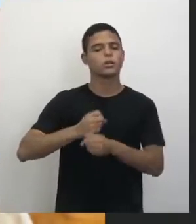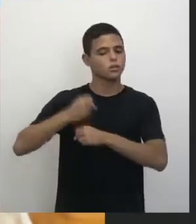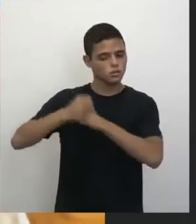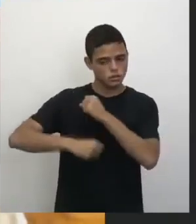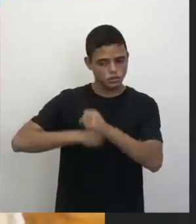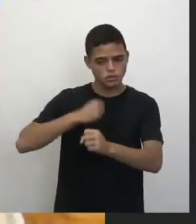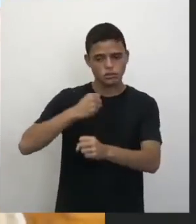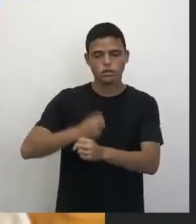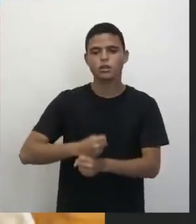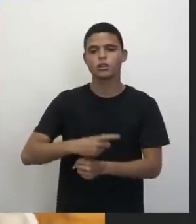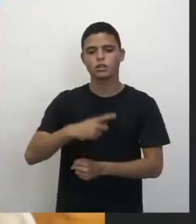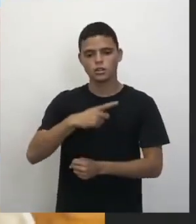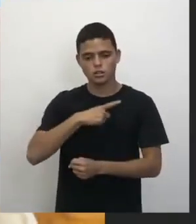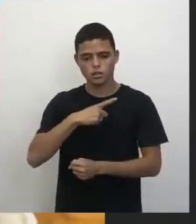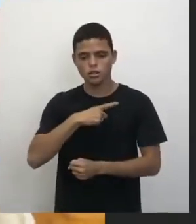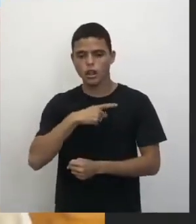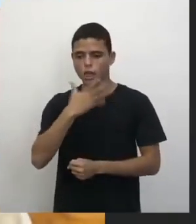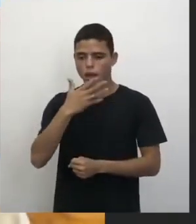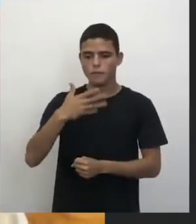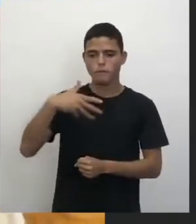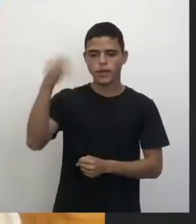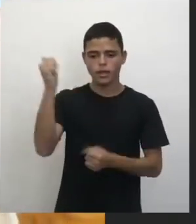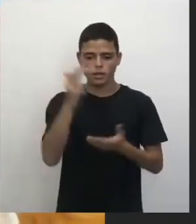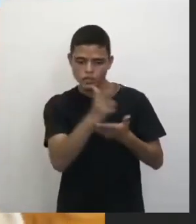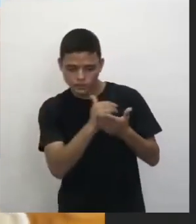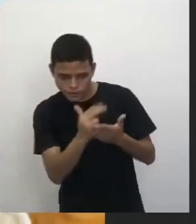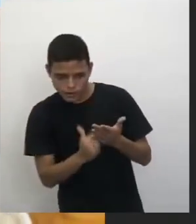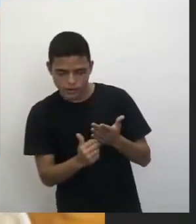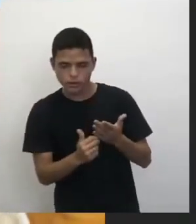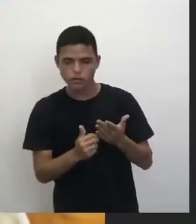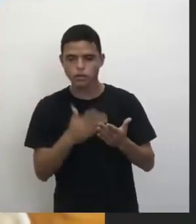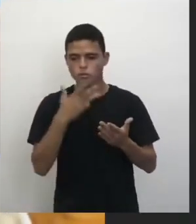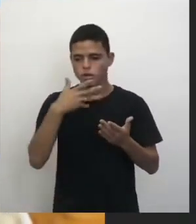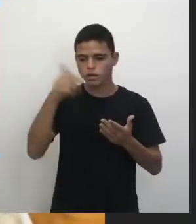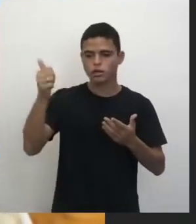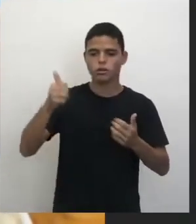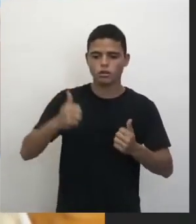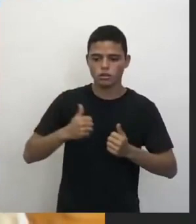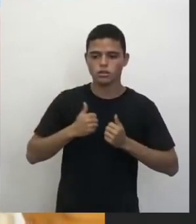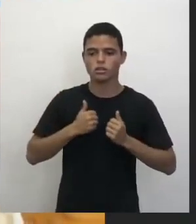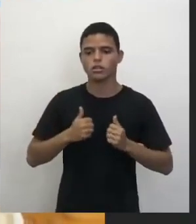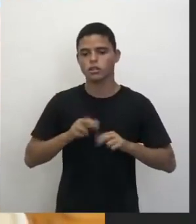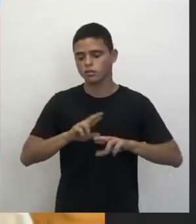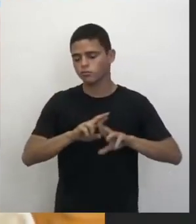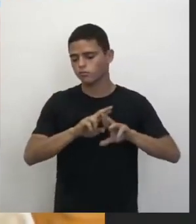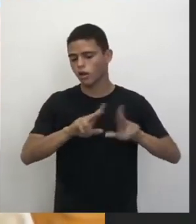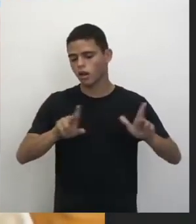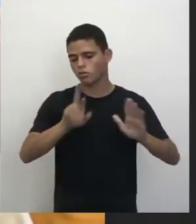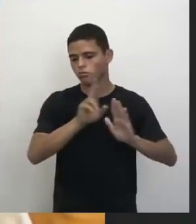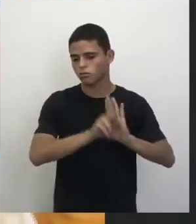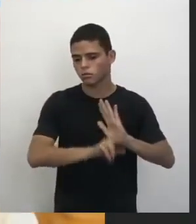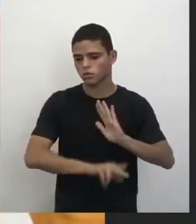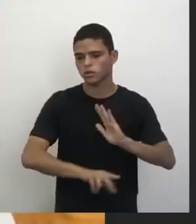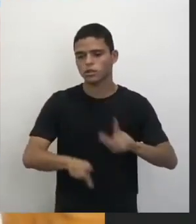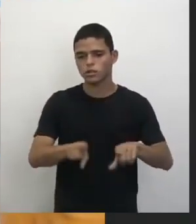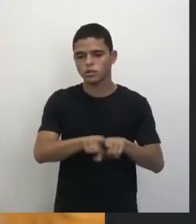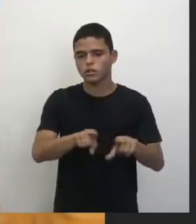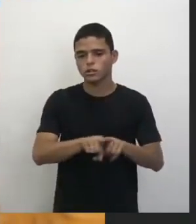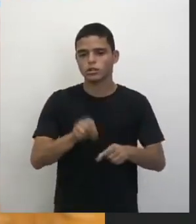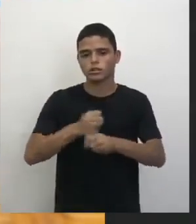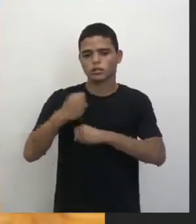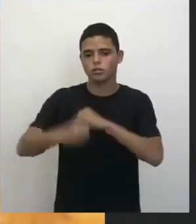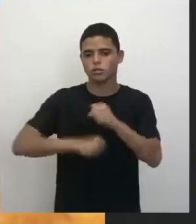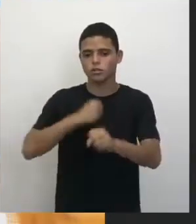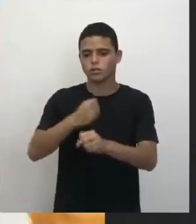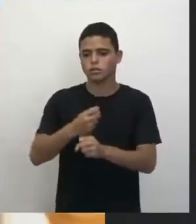diversas categorias, né? Como melhor desenhista, melhor roteirista, melhor colorista, etc., né? E em